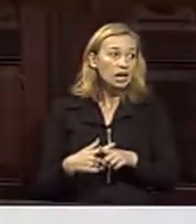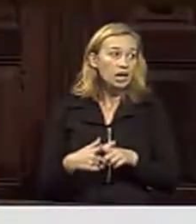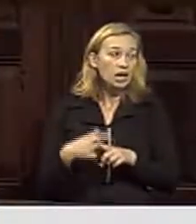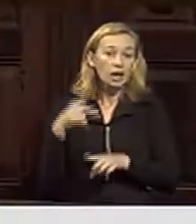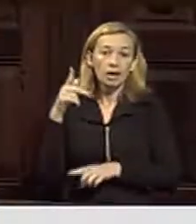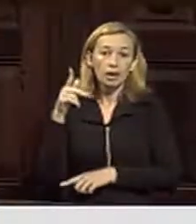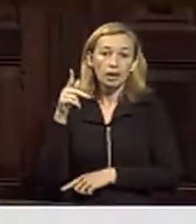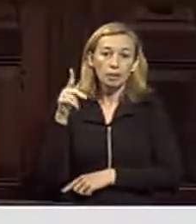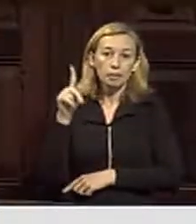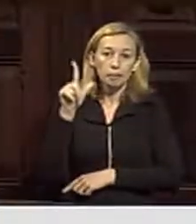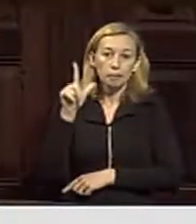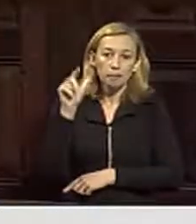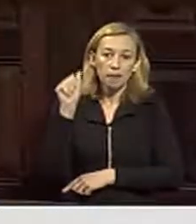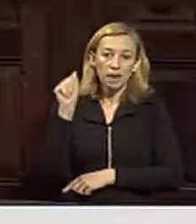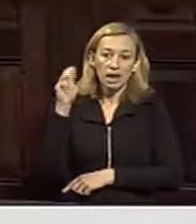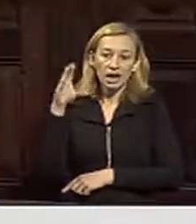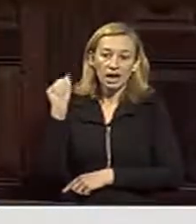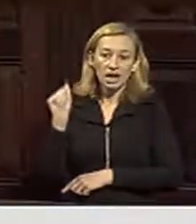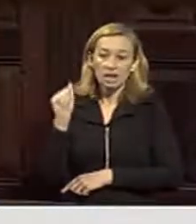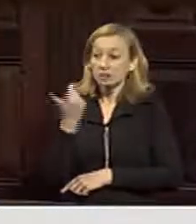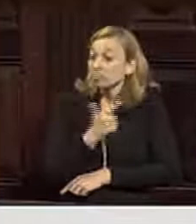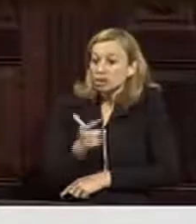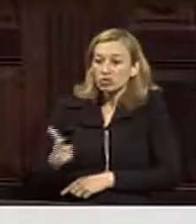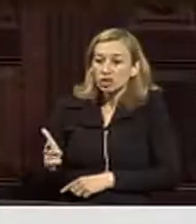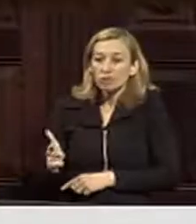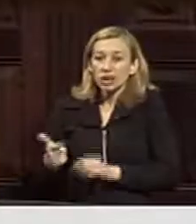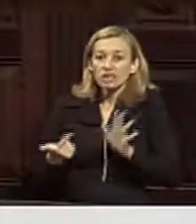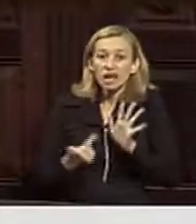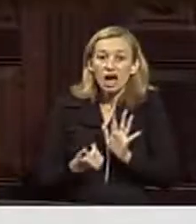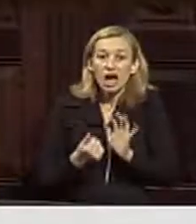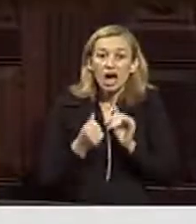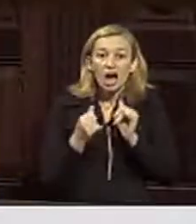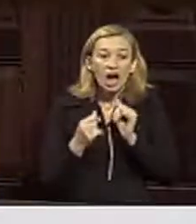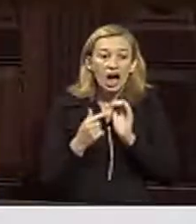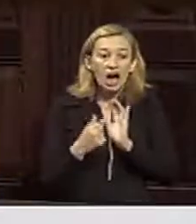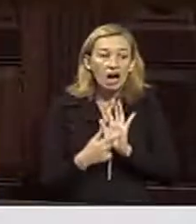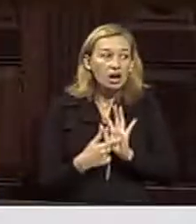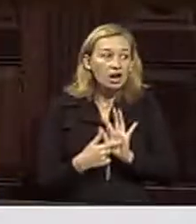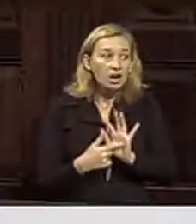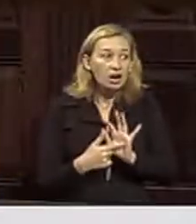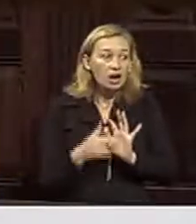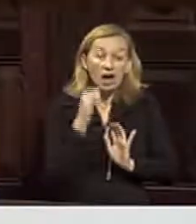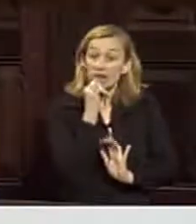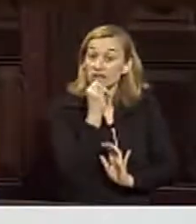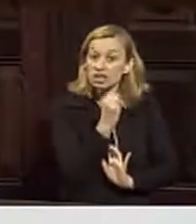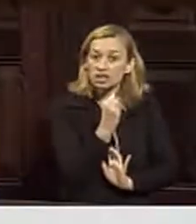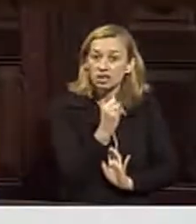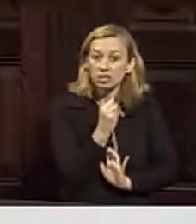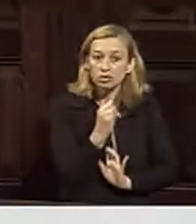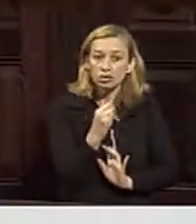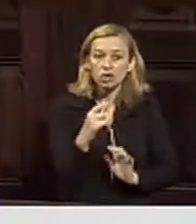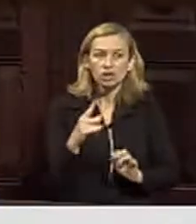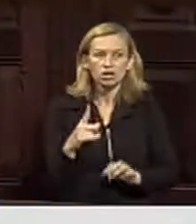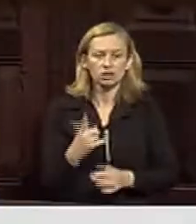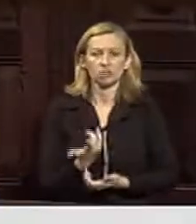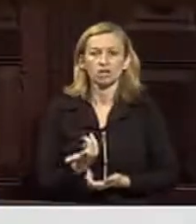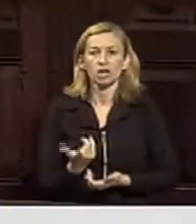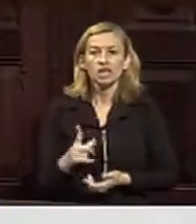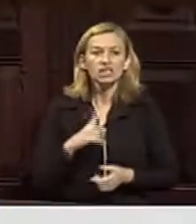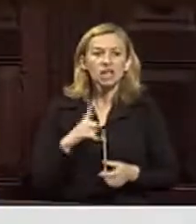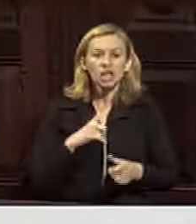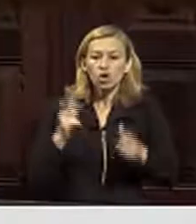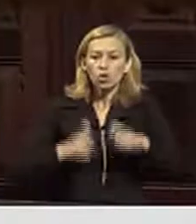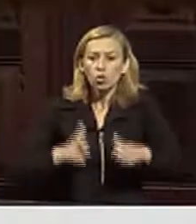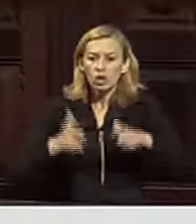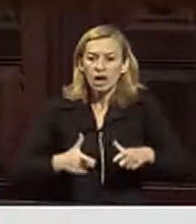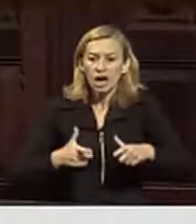conta da possibilidade do cidadão poder visualizar uma sinalização para a segurança